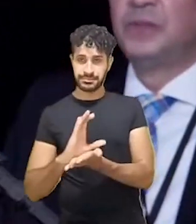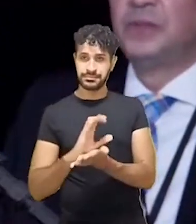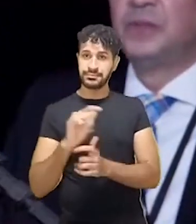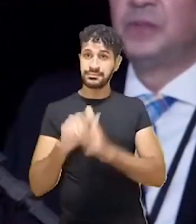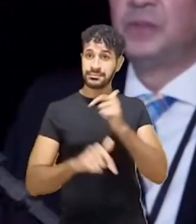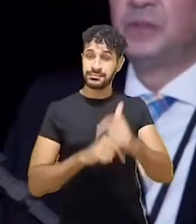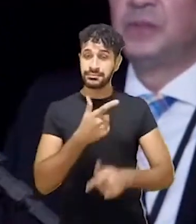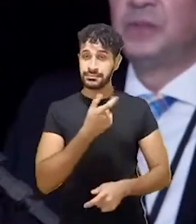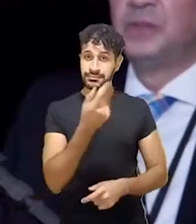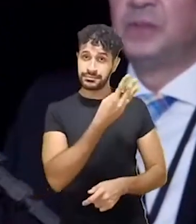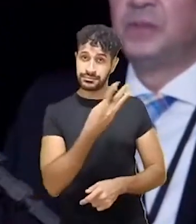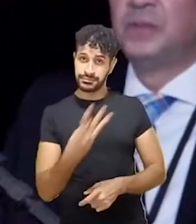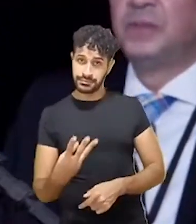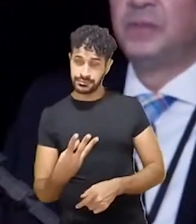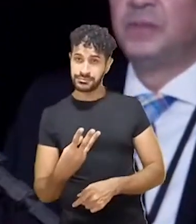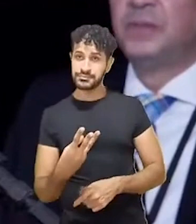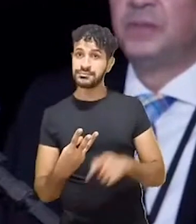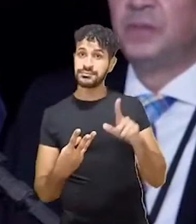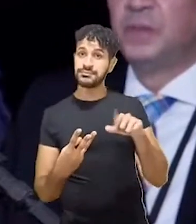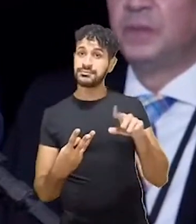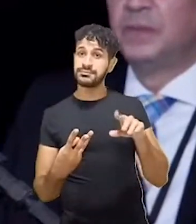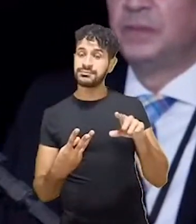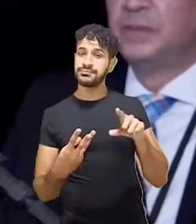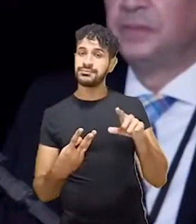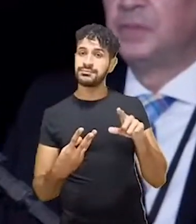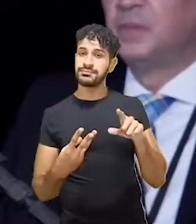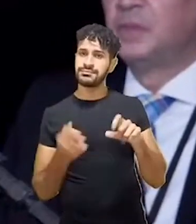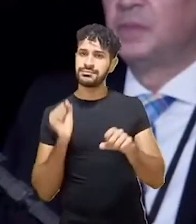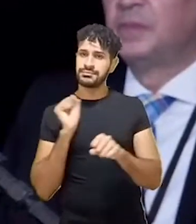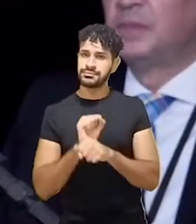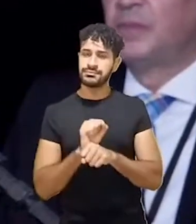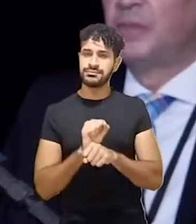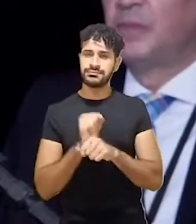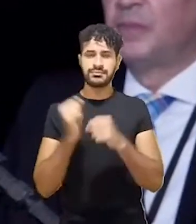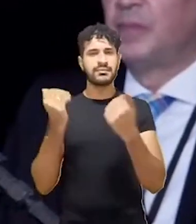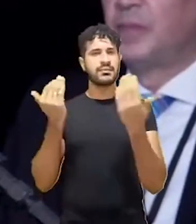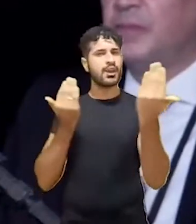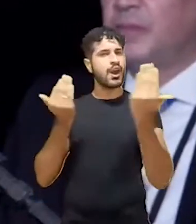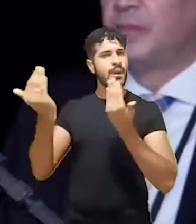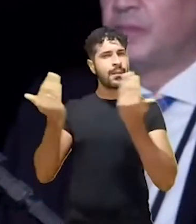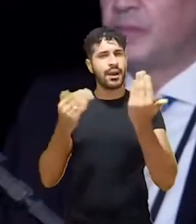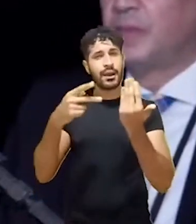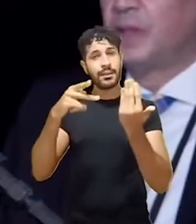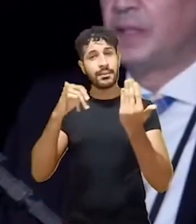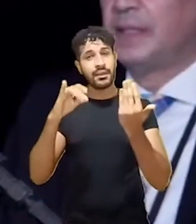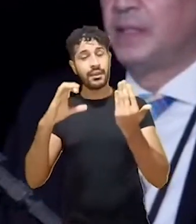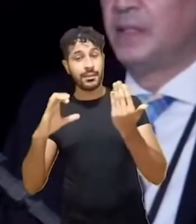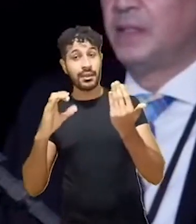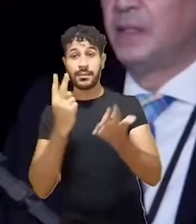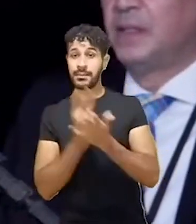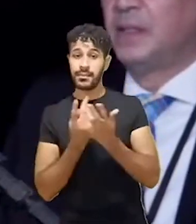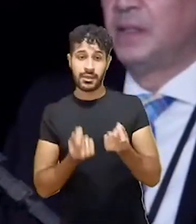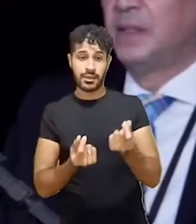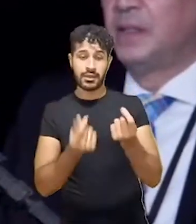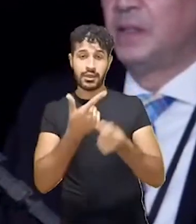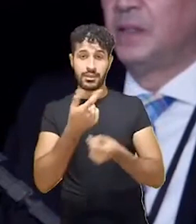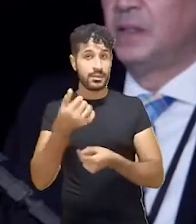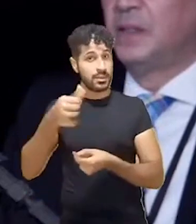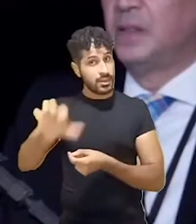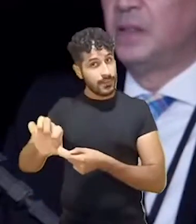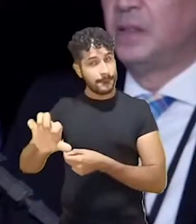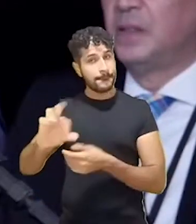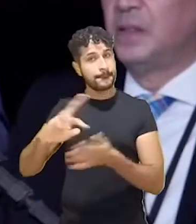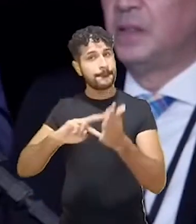2023 é ficou parado ao PIB o mesmo orçamento de 2019 significa